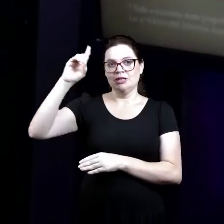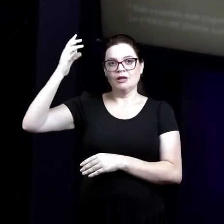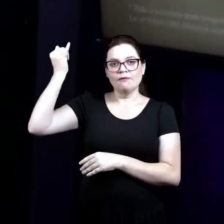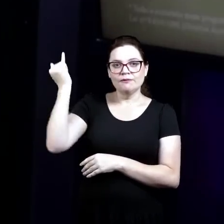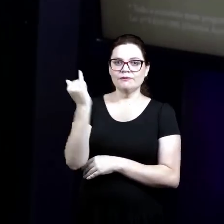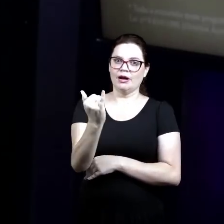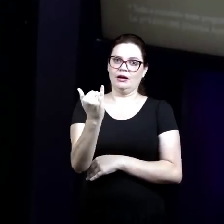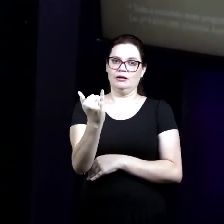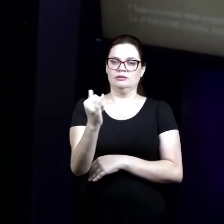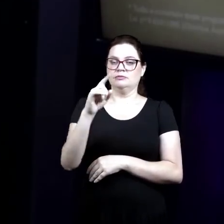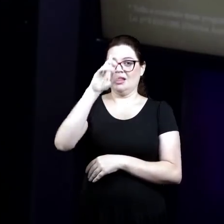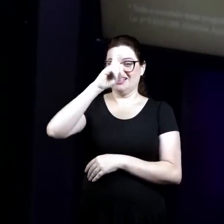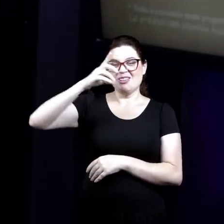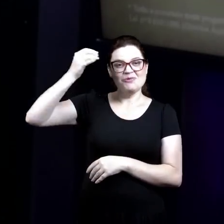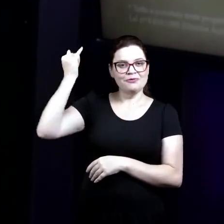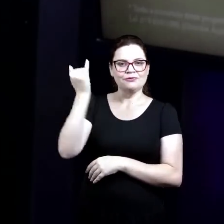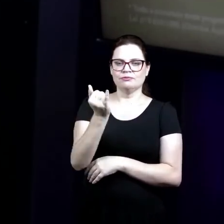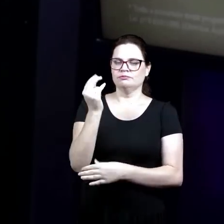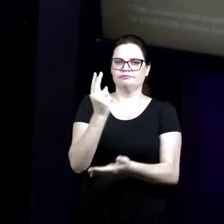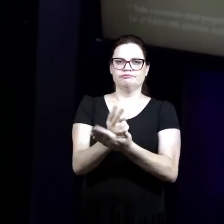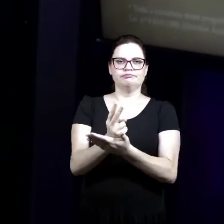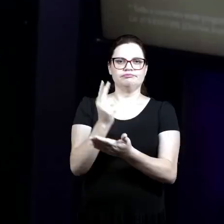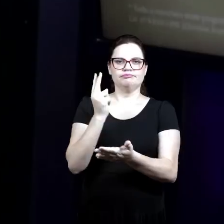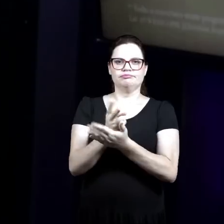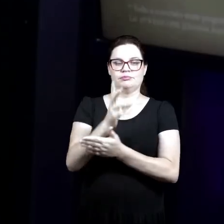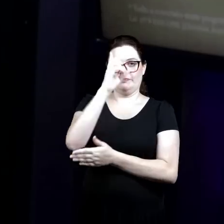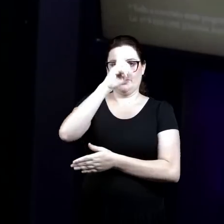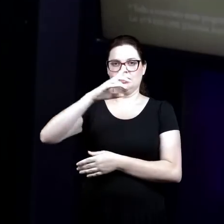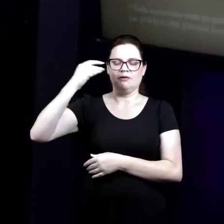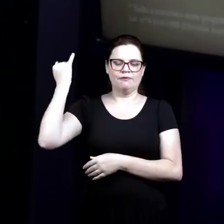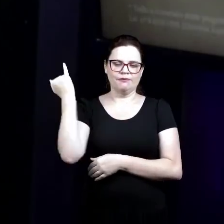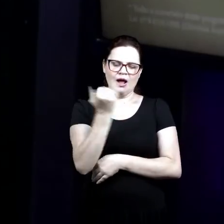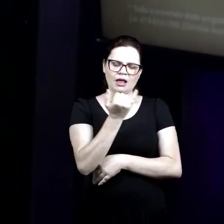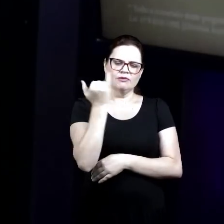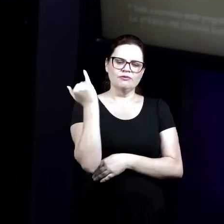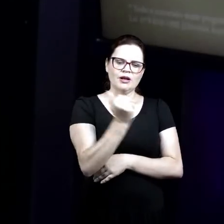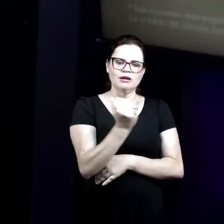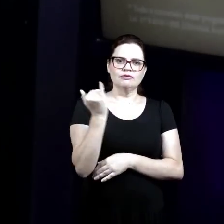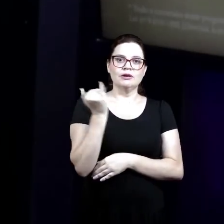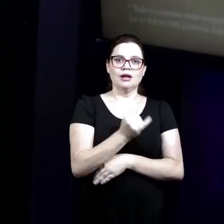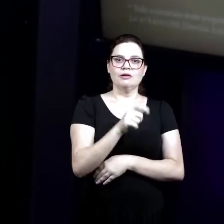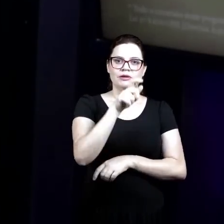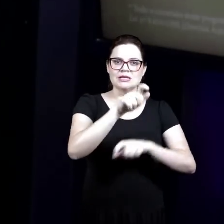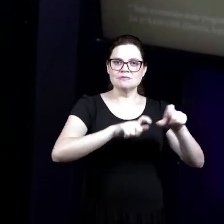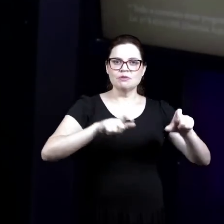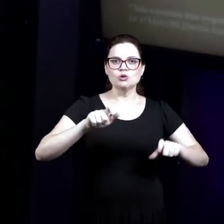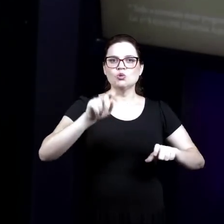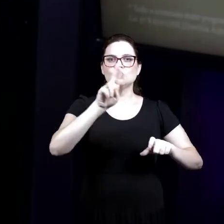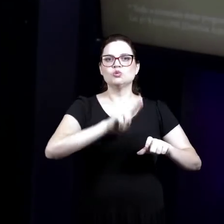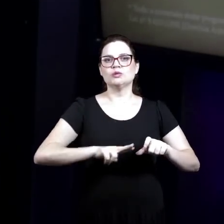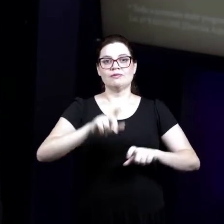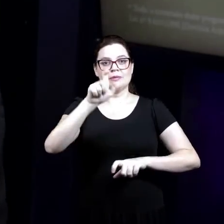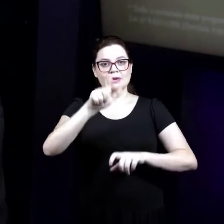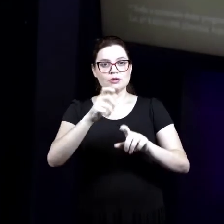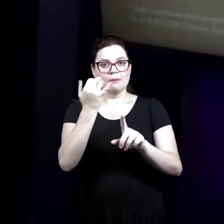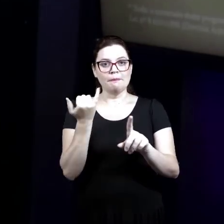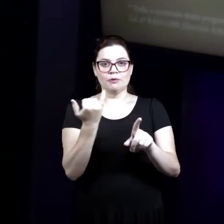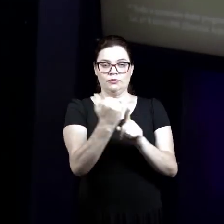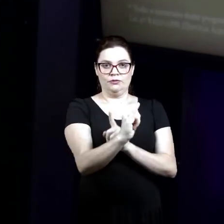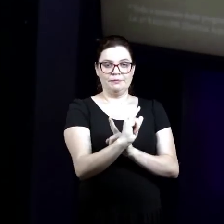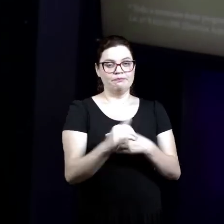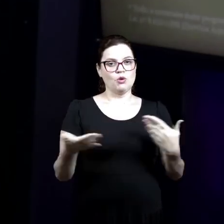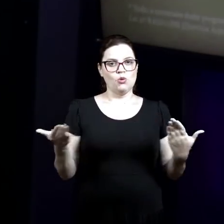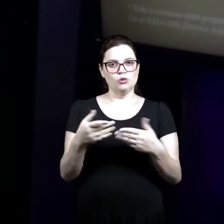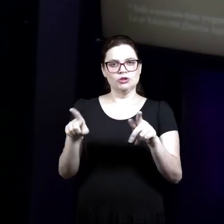Deus sempre falou, né? A Bíblia nos fala que Deus, antigamente, o Senhor falou aos nossos pais pelos profetas e hoje Ele nos